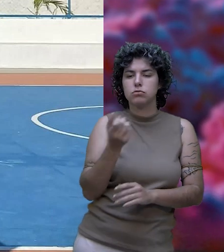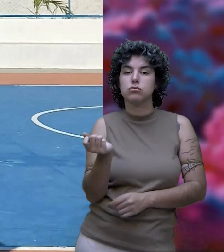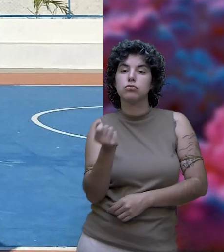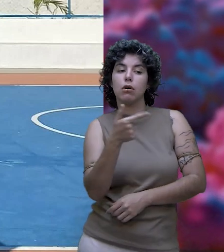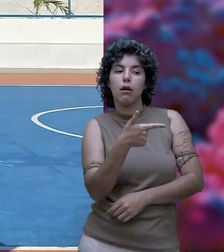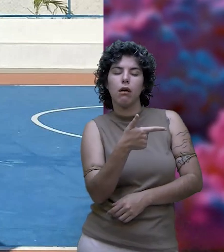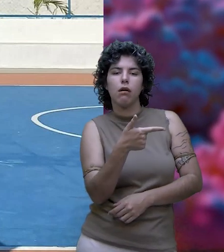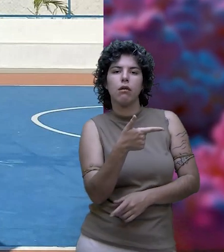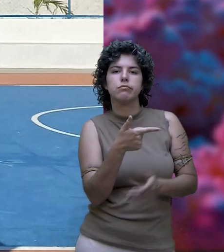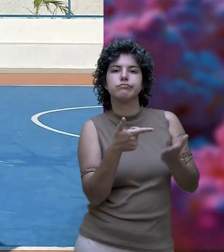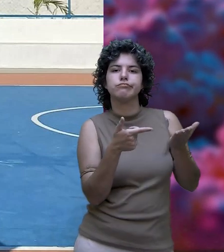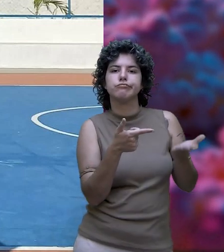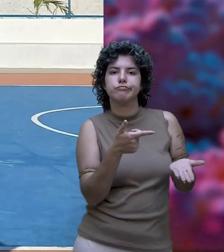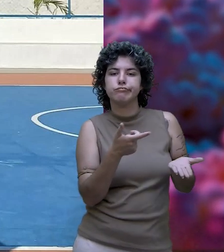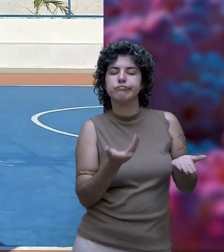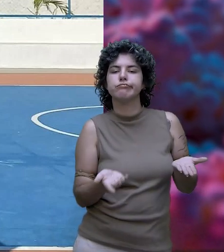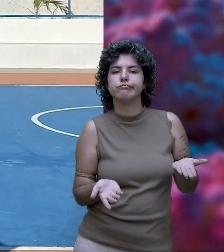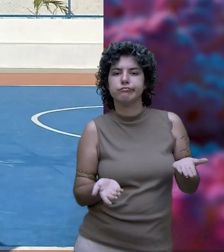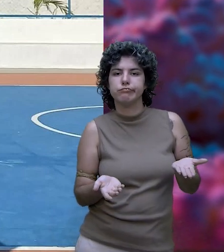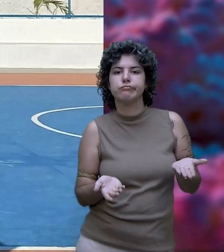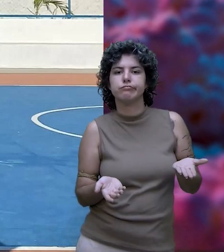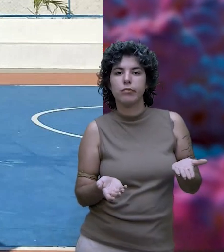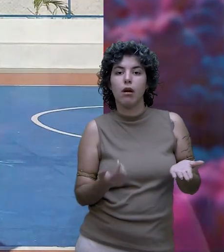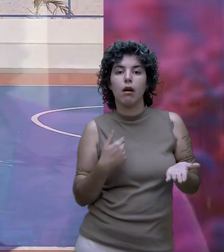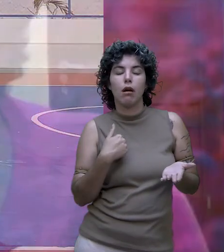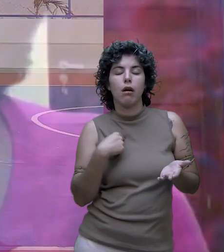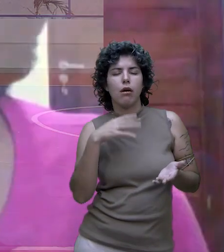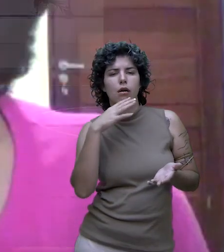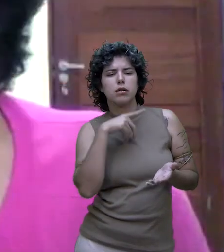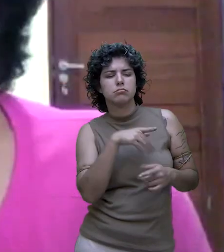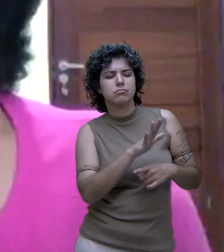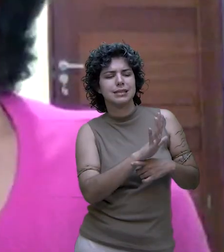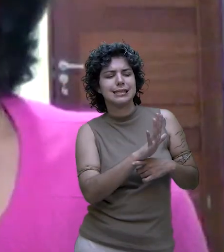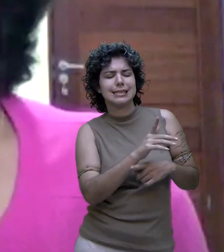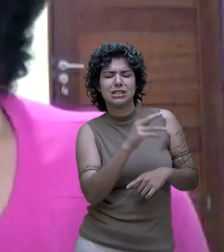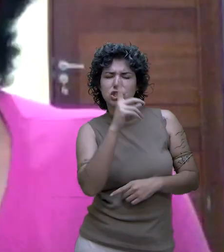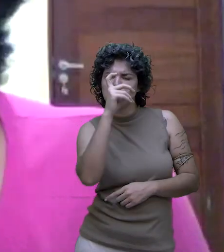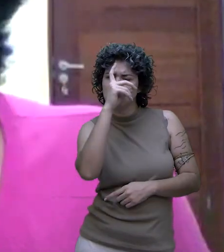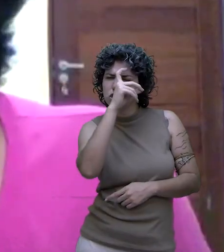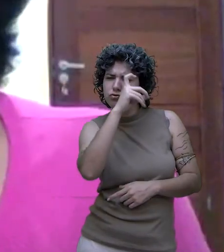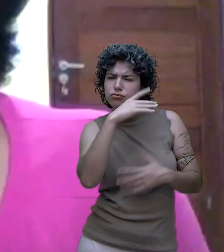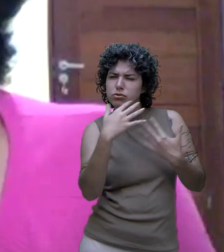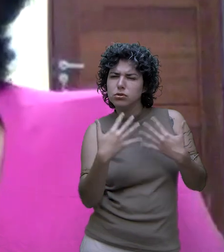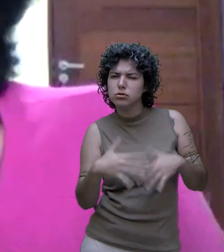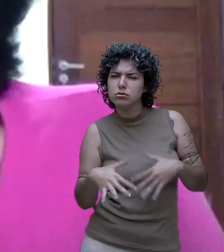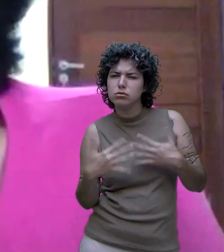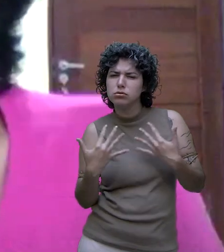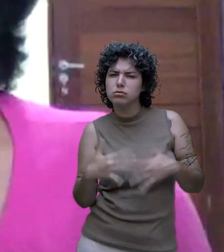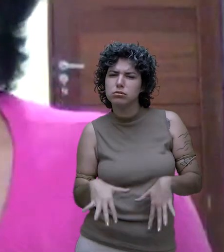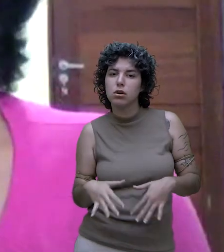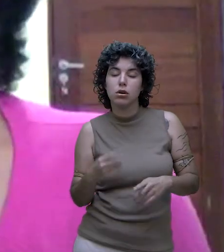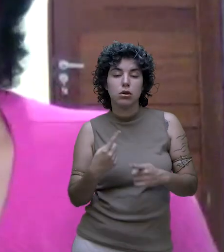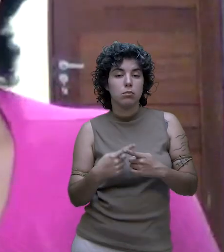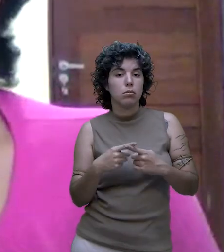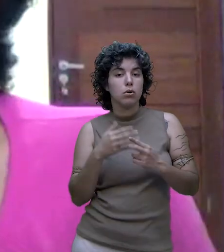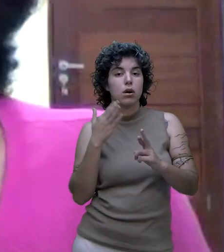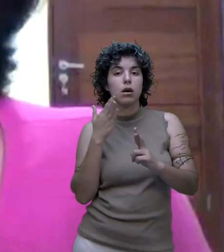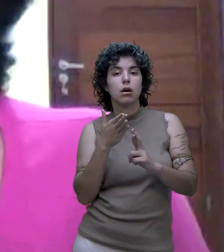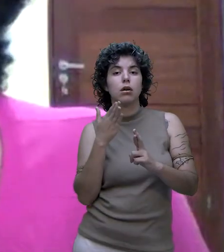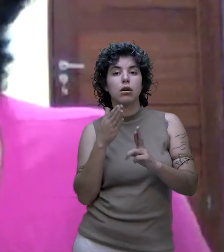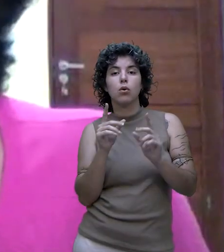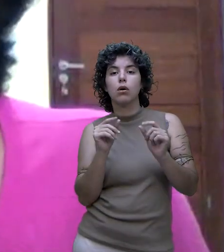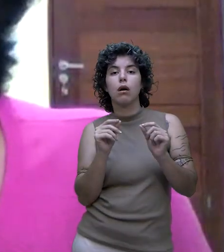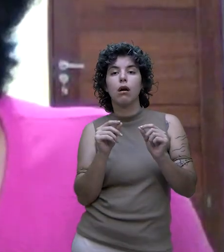eu chegar a fazer algo no cinema. Para mim, cinema era algo muito difícil, porque a referência que a gente tem a vida inteira de cinema é o